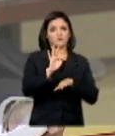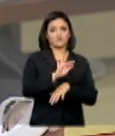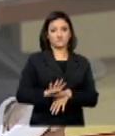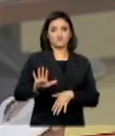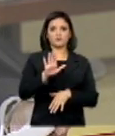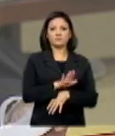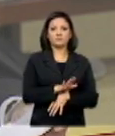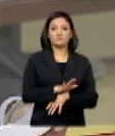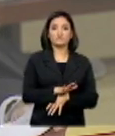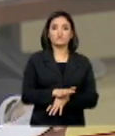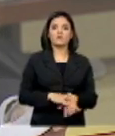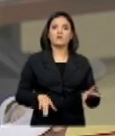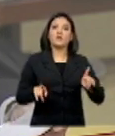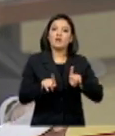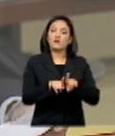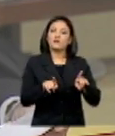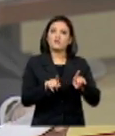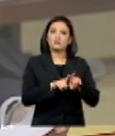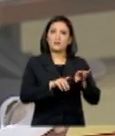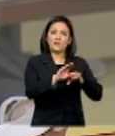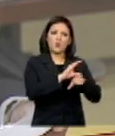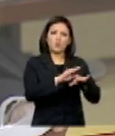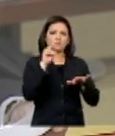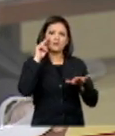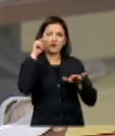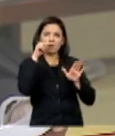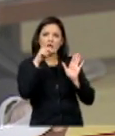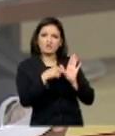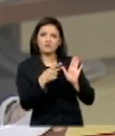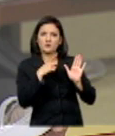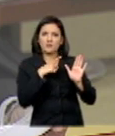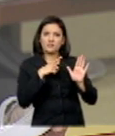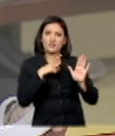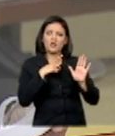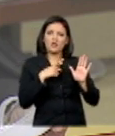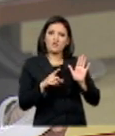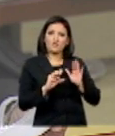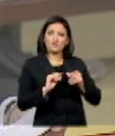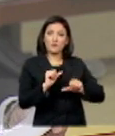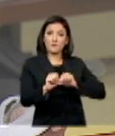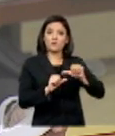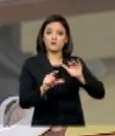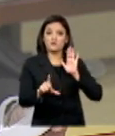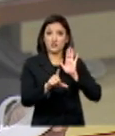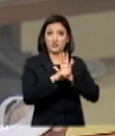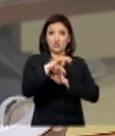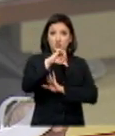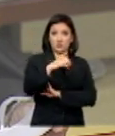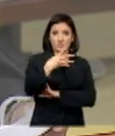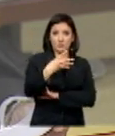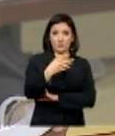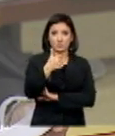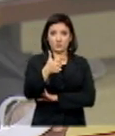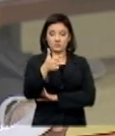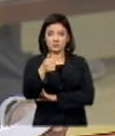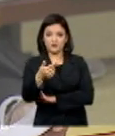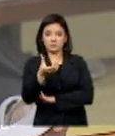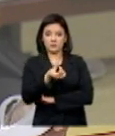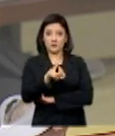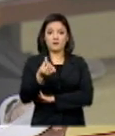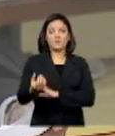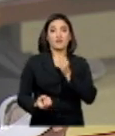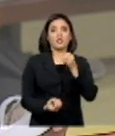atenção à própria cultura federal foi editada a lei 9 427 66 que criou a agência